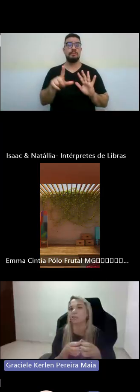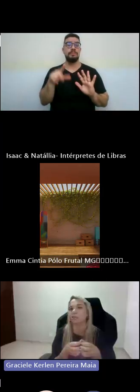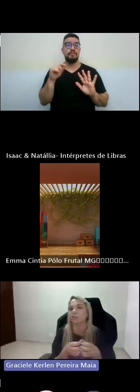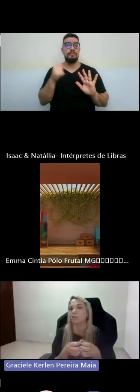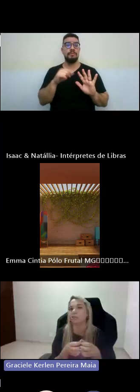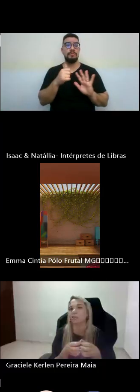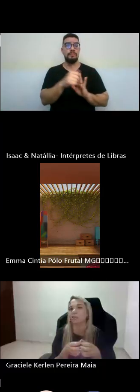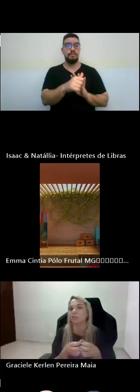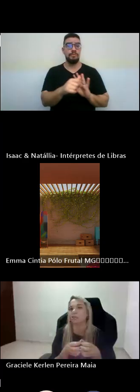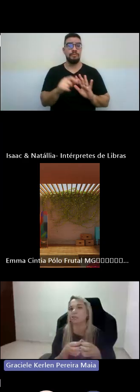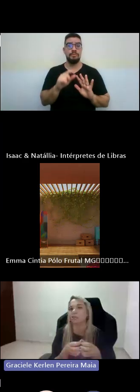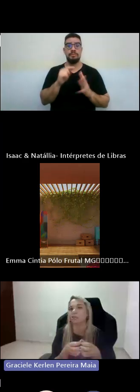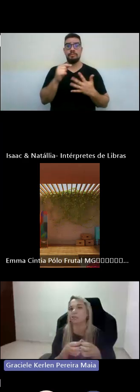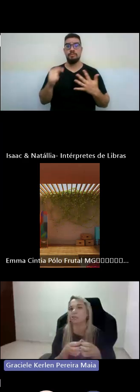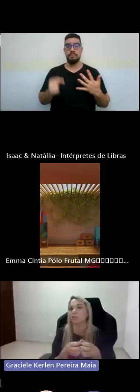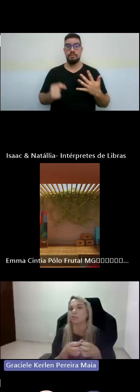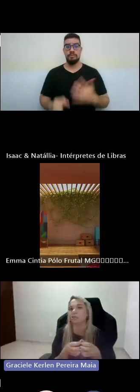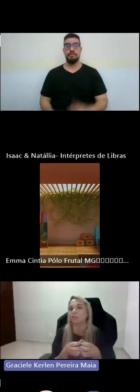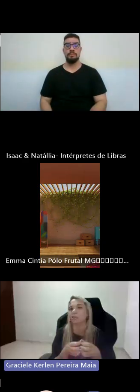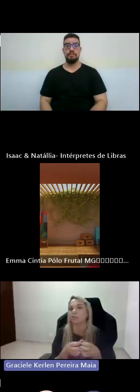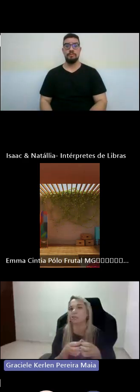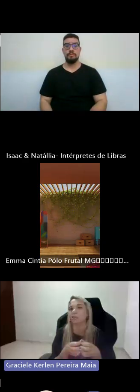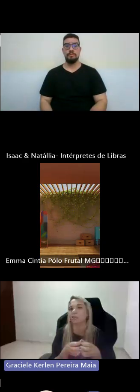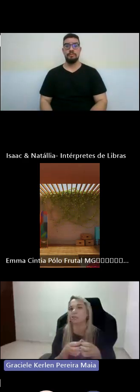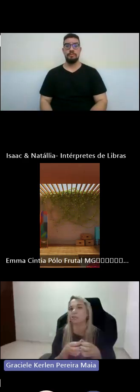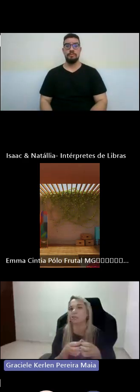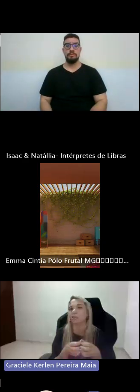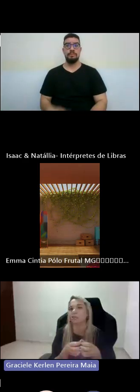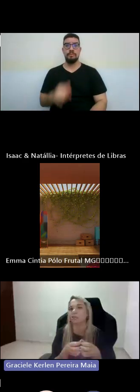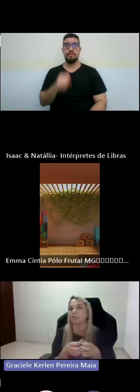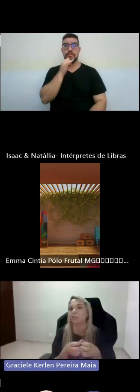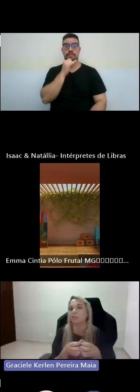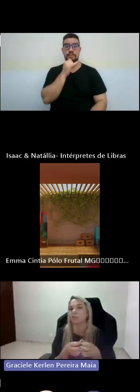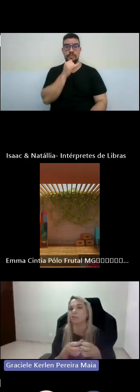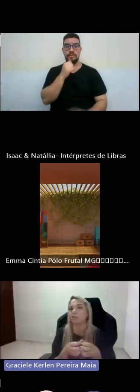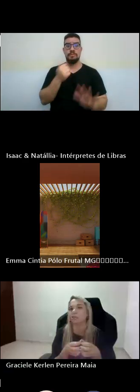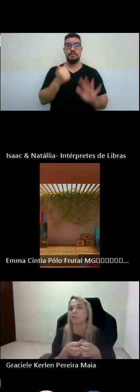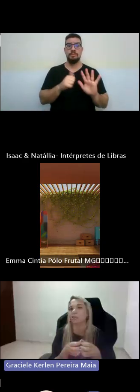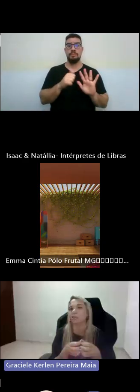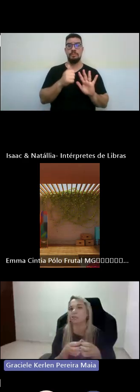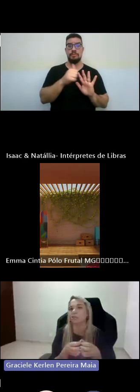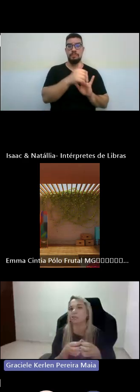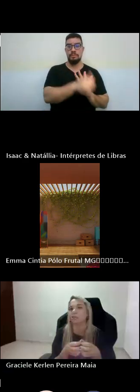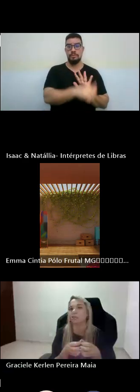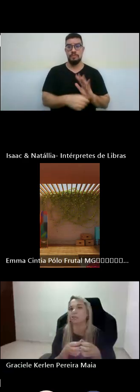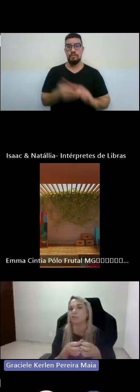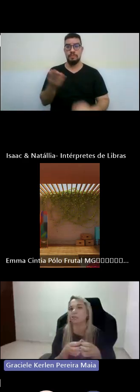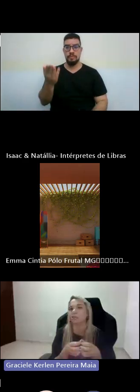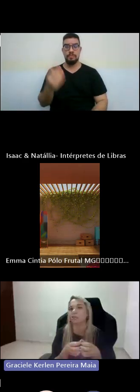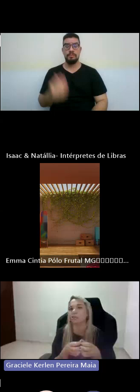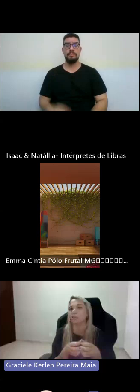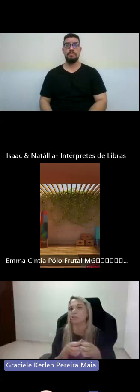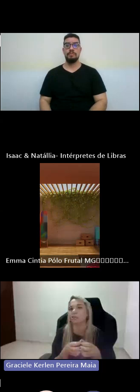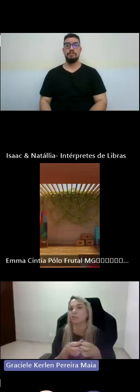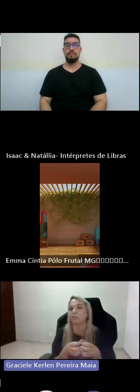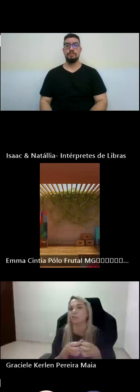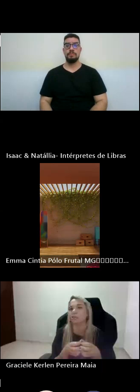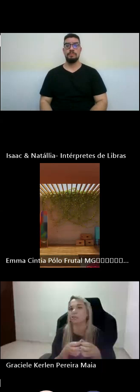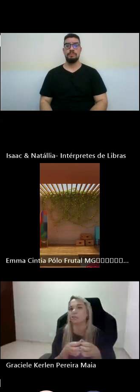qualquer, né? Por exemplo, uma configuração de mão assim, essa configuração de